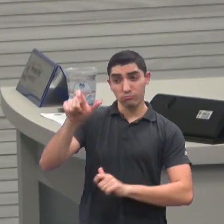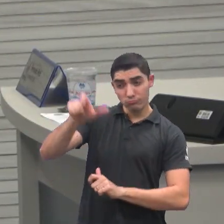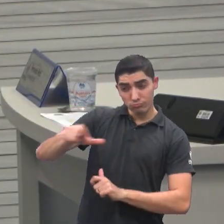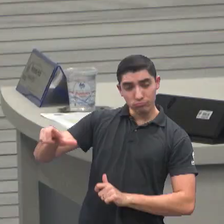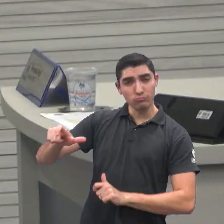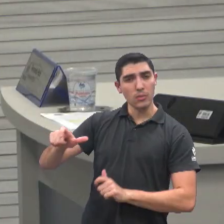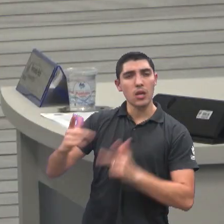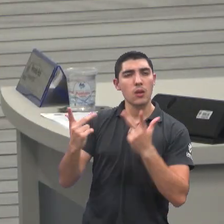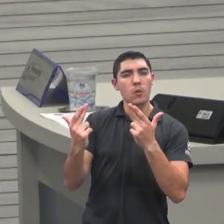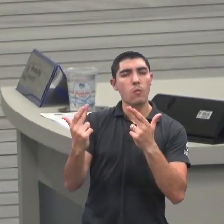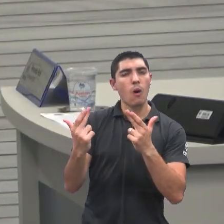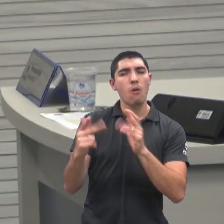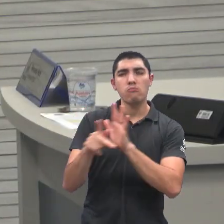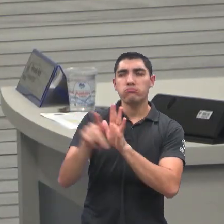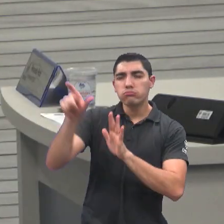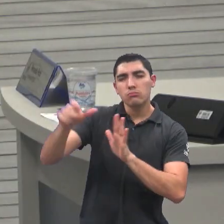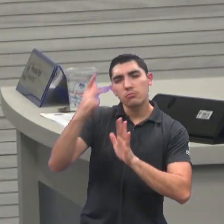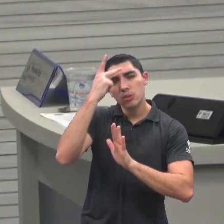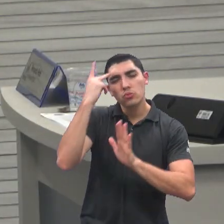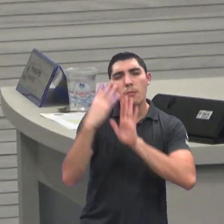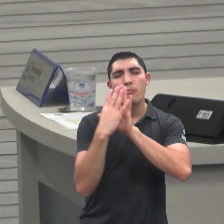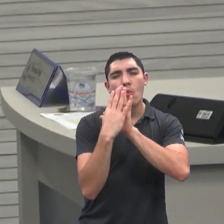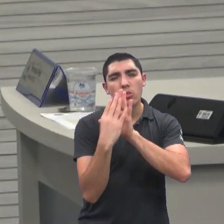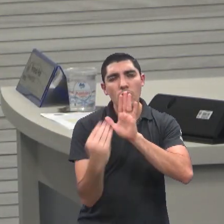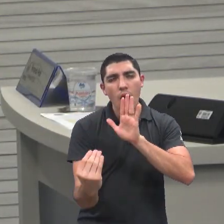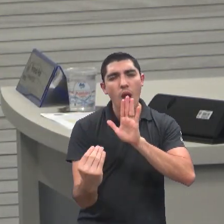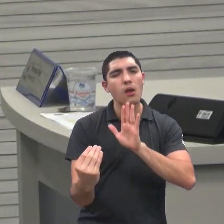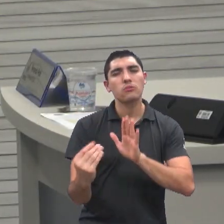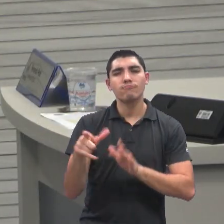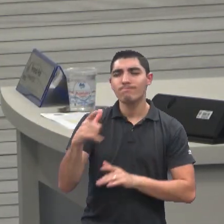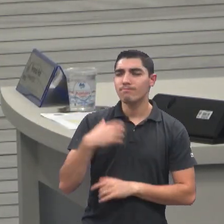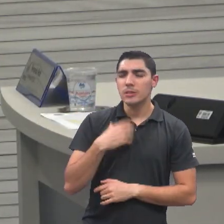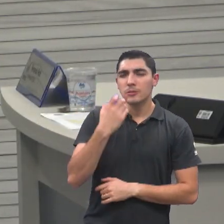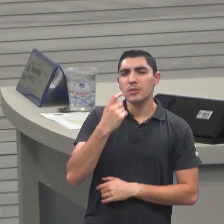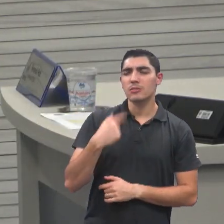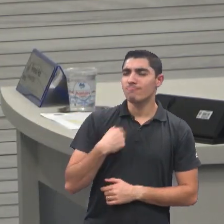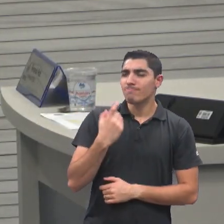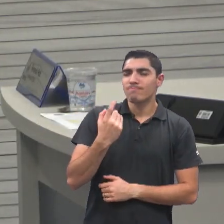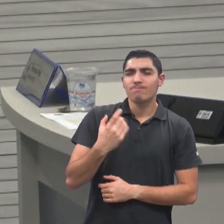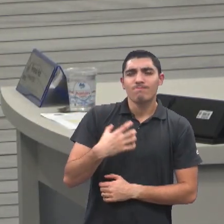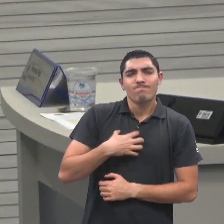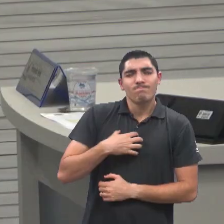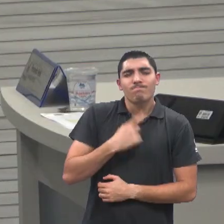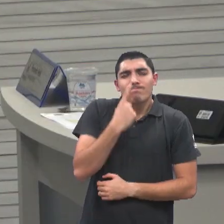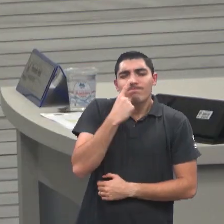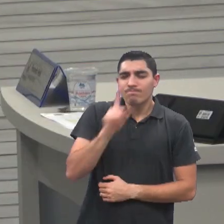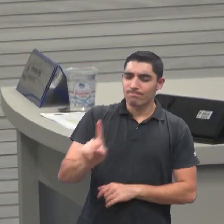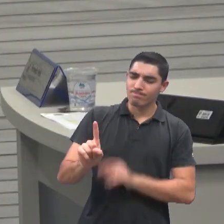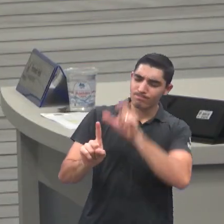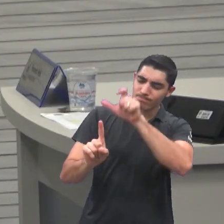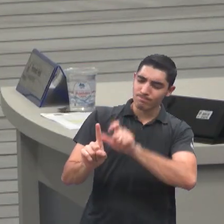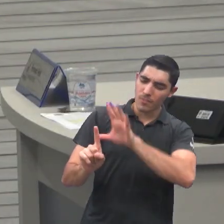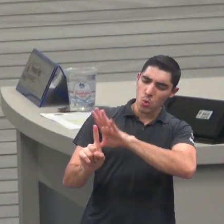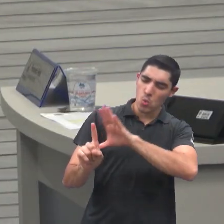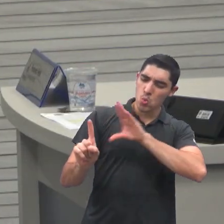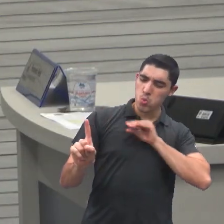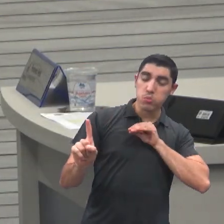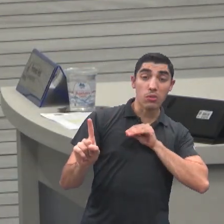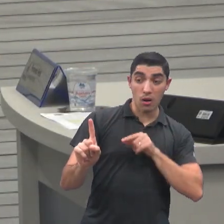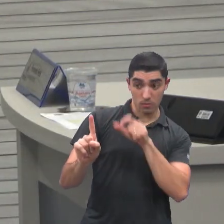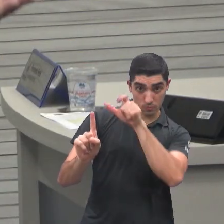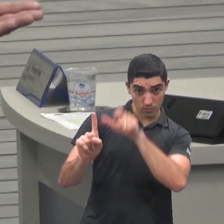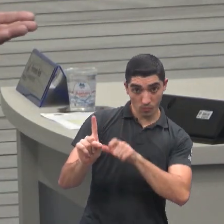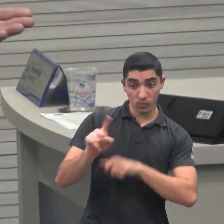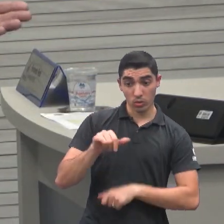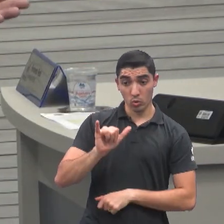várias outras pessoas, principalmente nossas crianças. Nosso amigo jogador Yuri Alberto, hoje vai participar